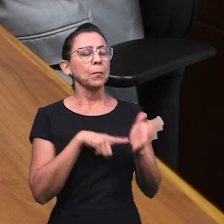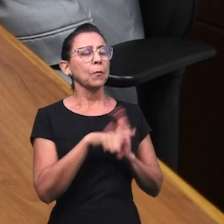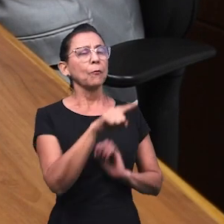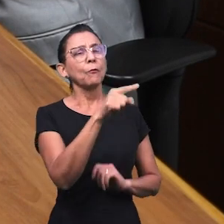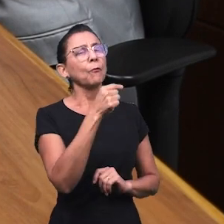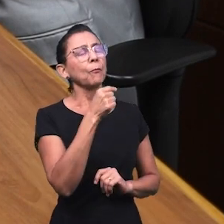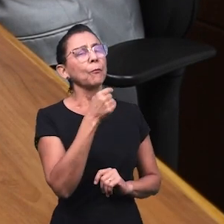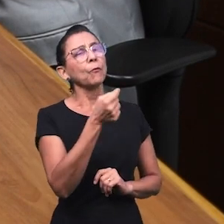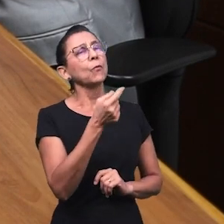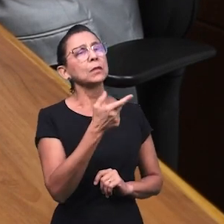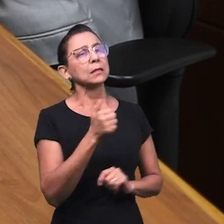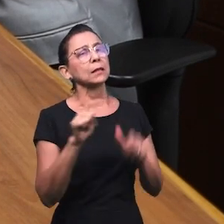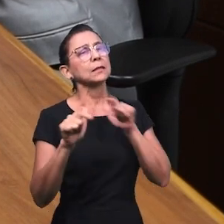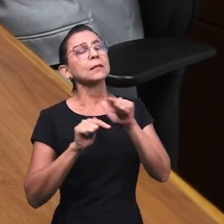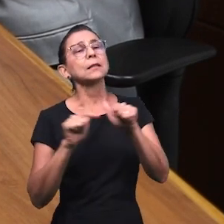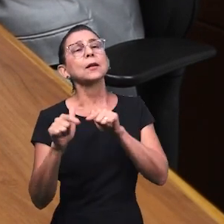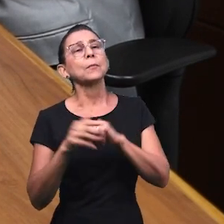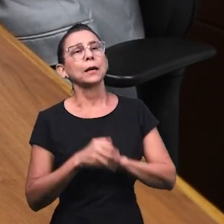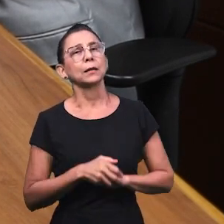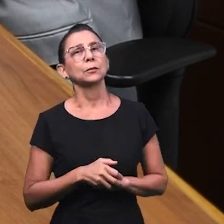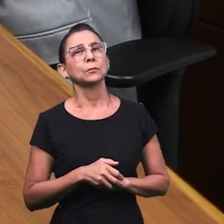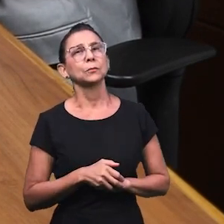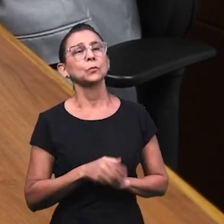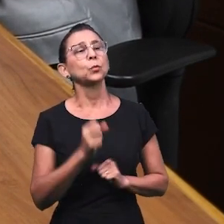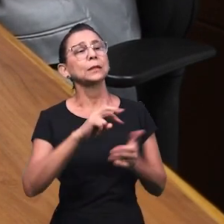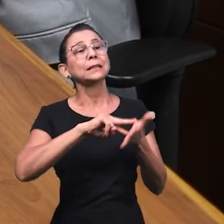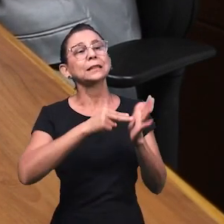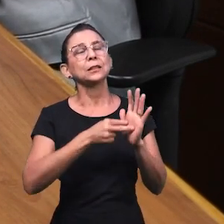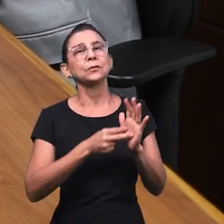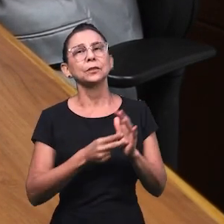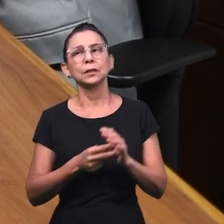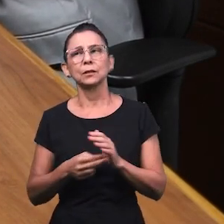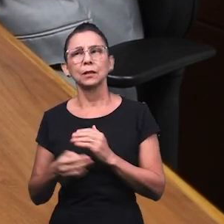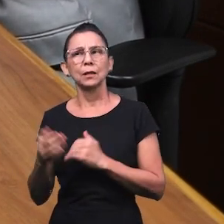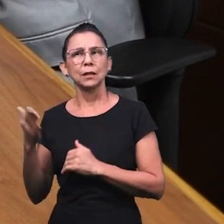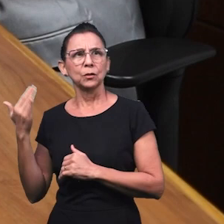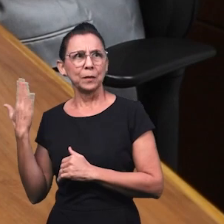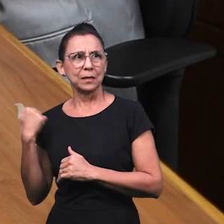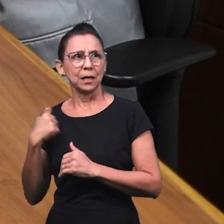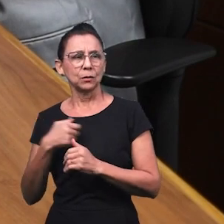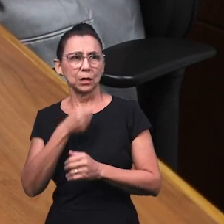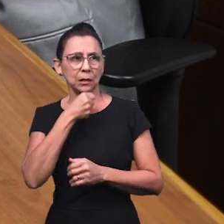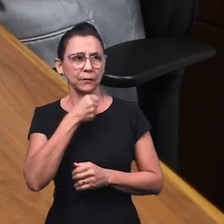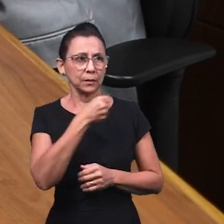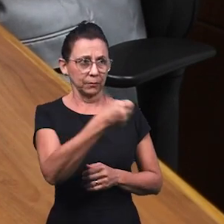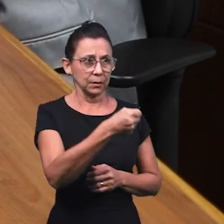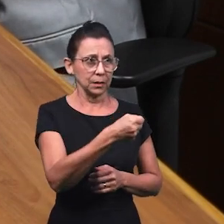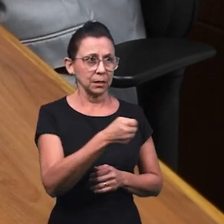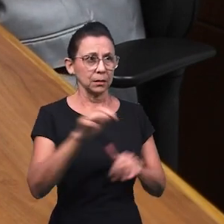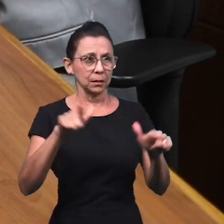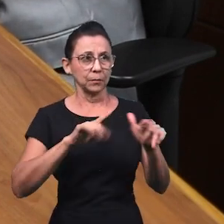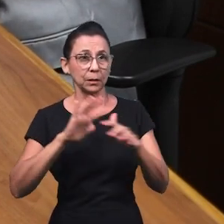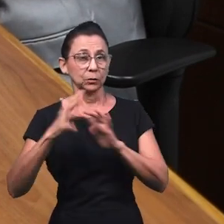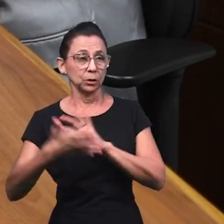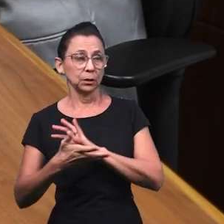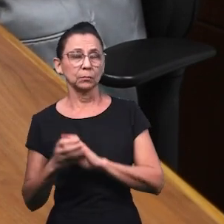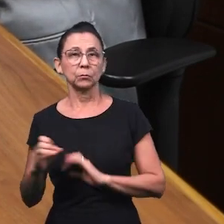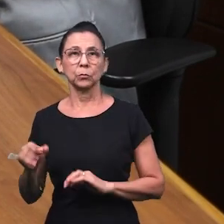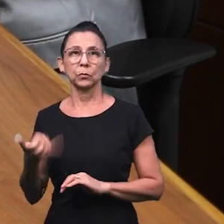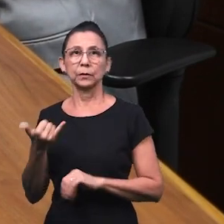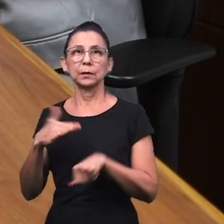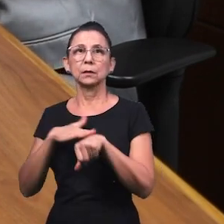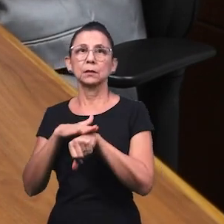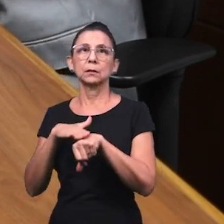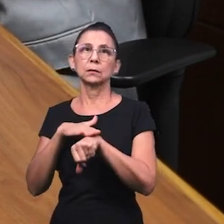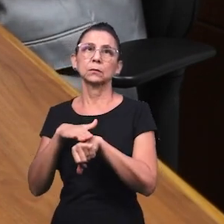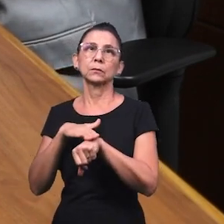você fazer esse trabalho? Eu já te entrevistei sobre o trabalho de Libras, mas eu queria aproveitar essa